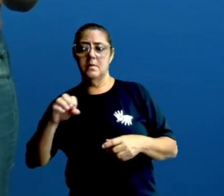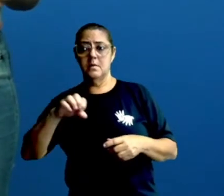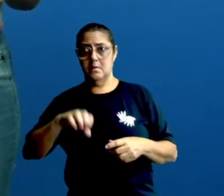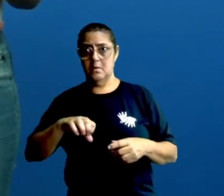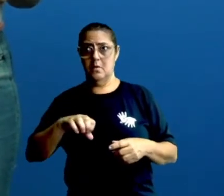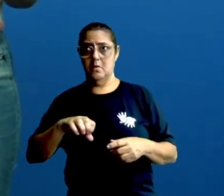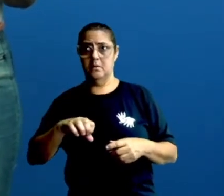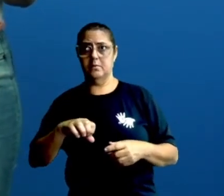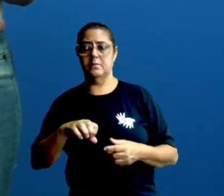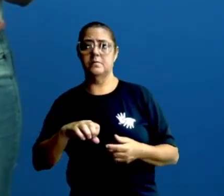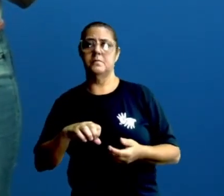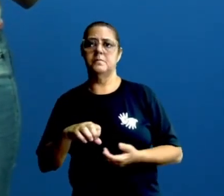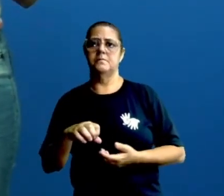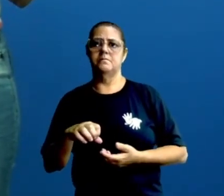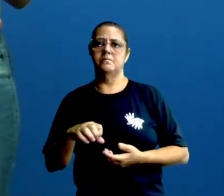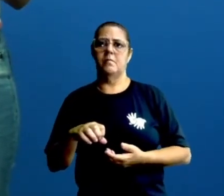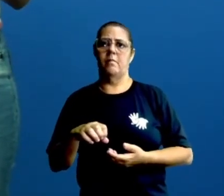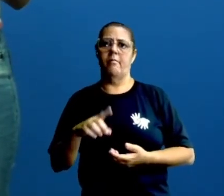1789,